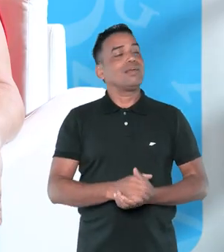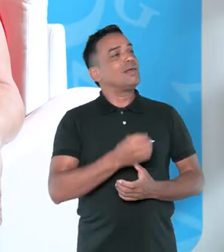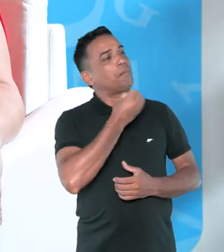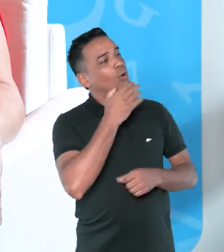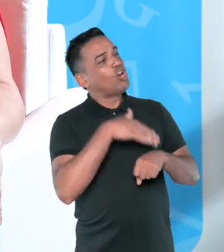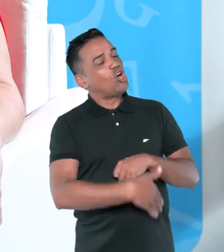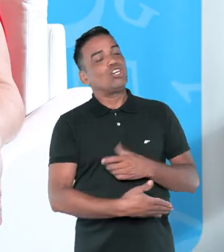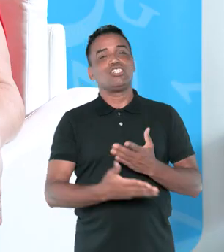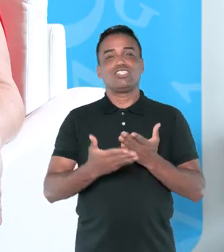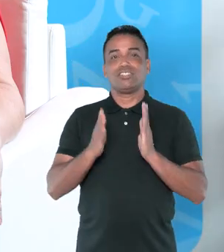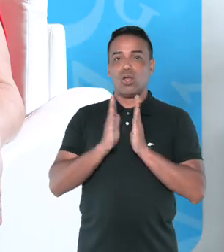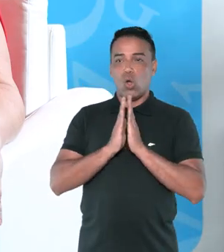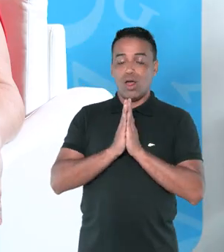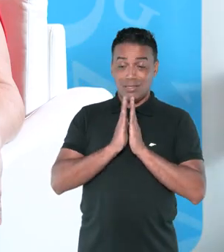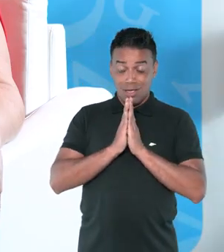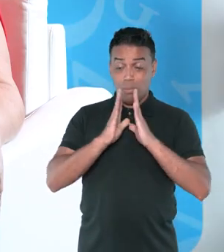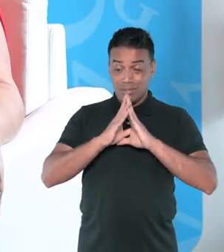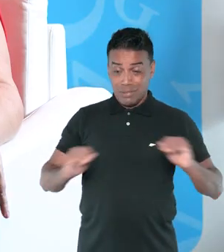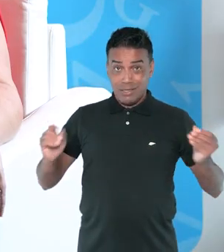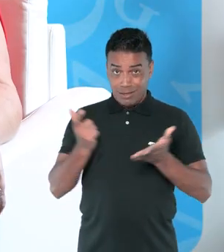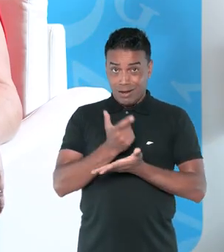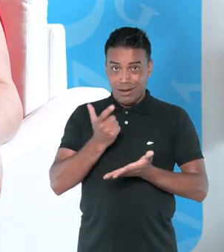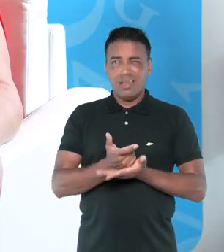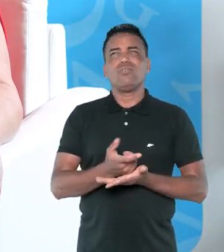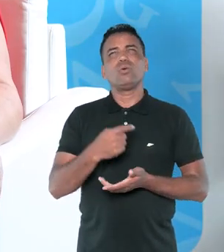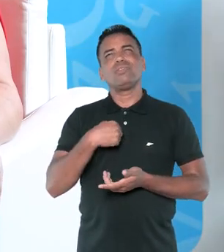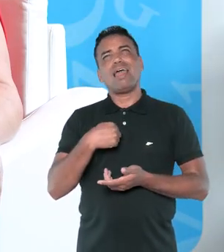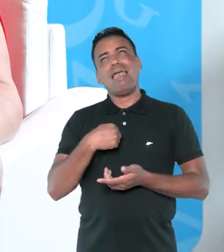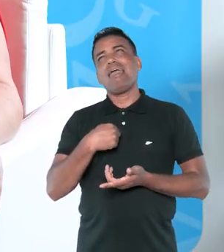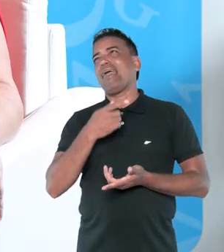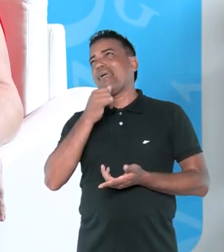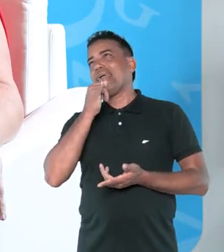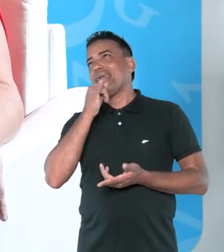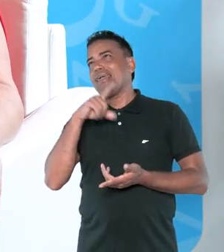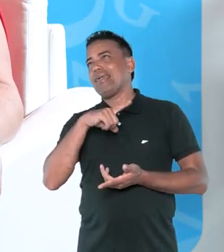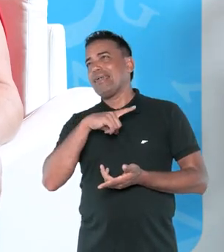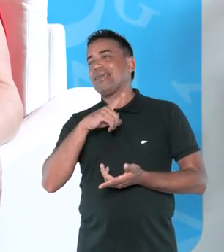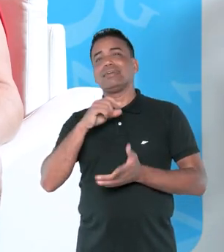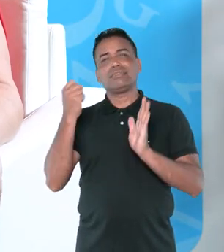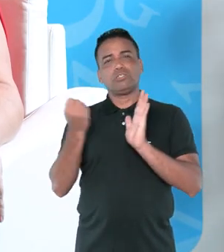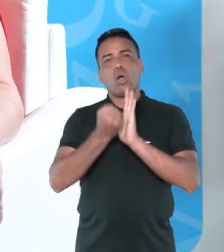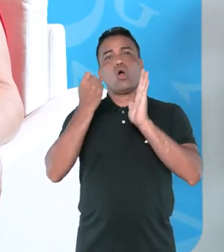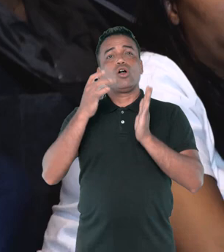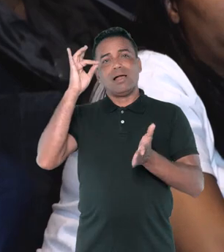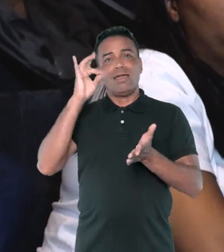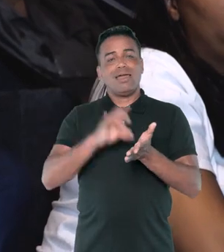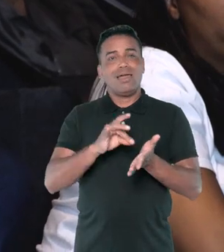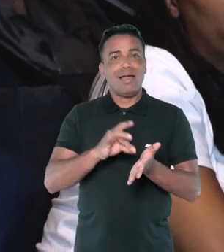noite. No Oração para Desaparecer, eu vi que tem muito uma questão de uma invisibilidade que é simbólica, mas que também é real, né? Da falta